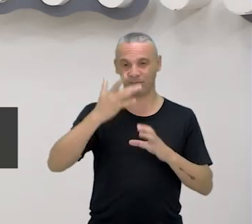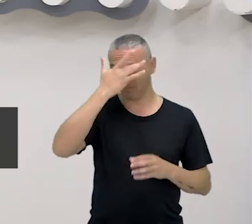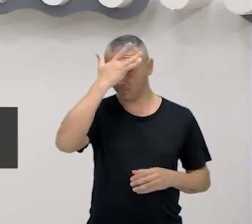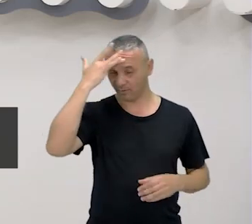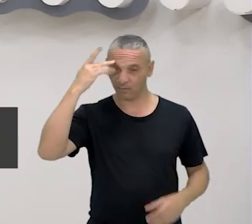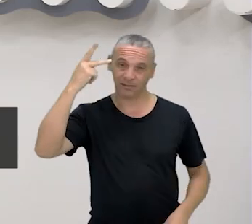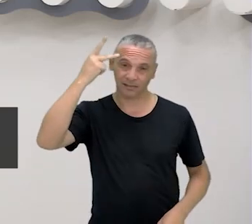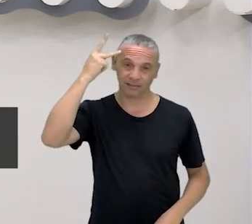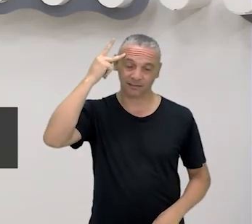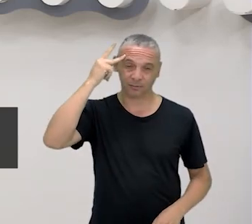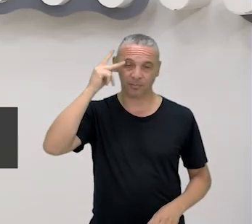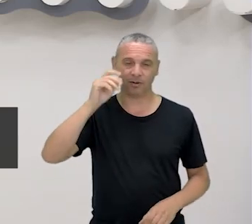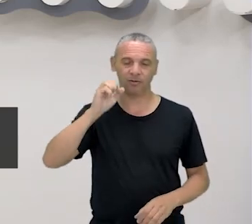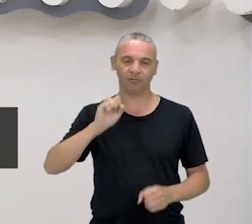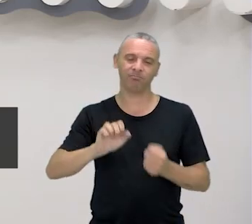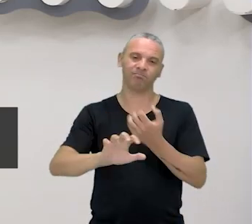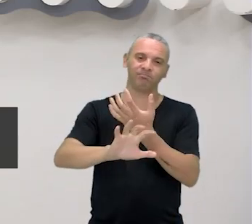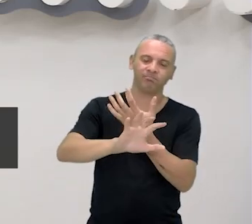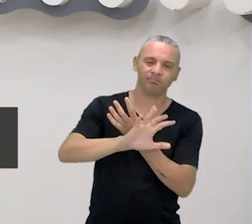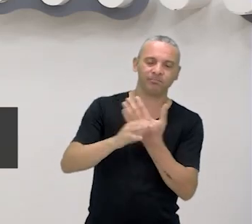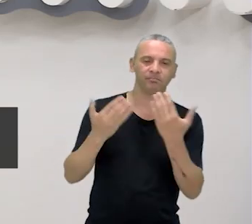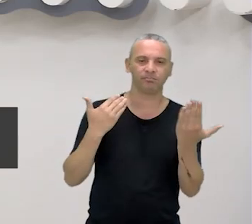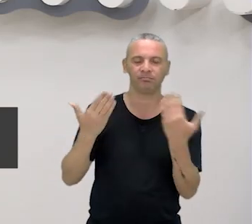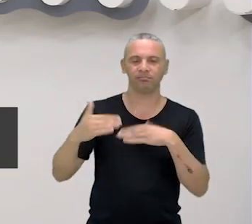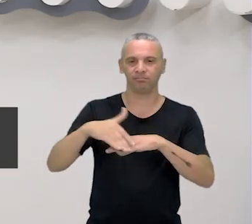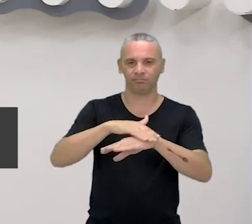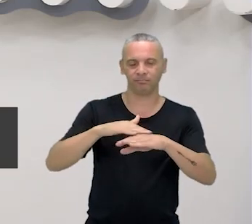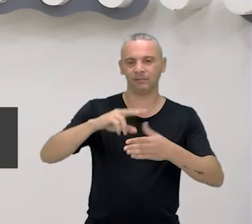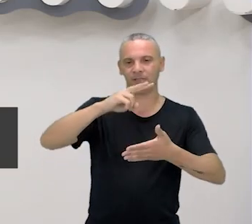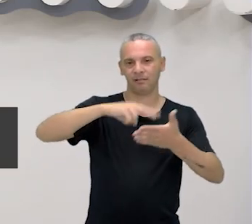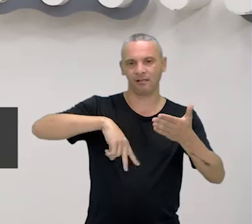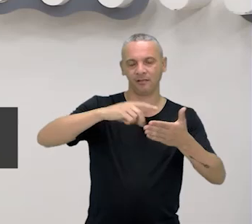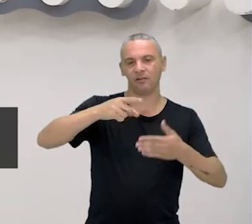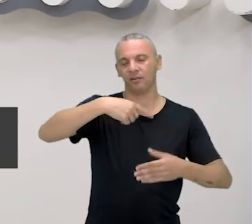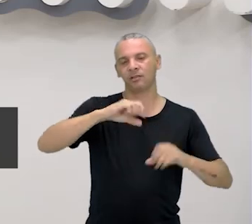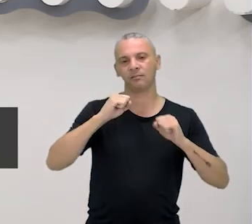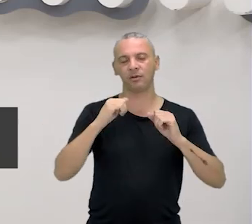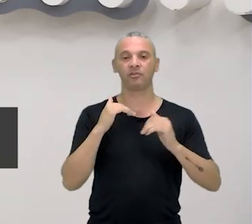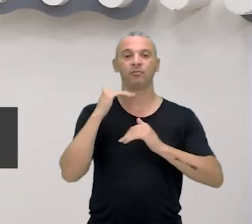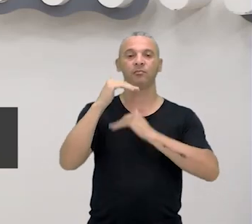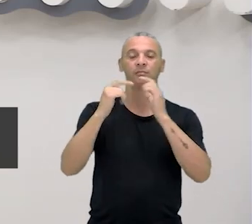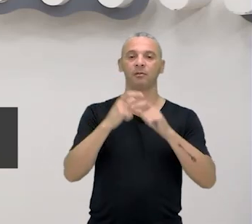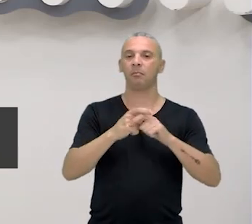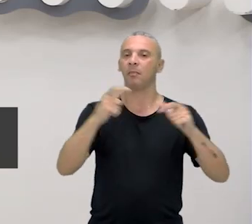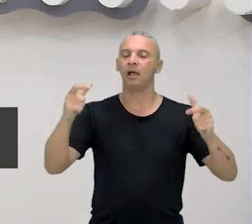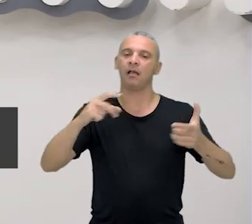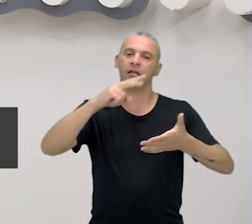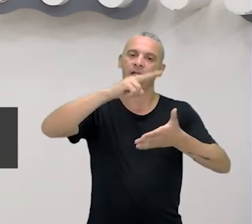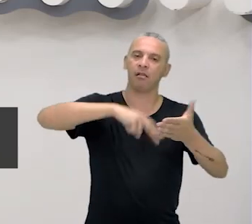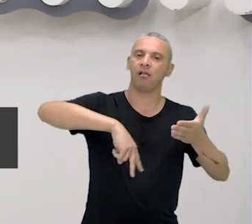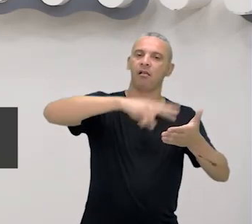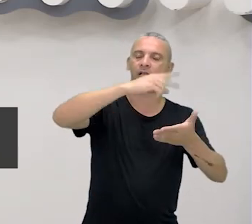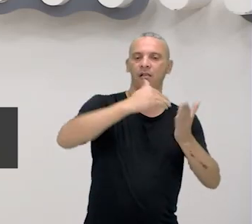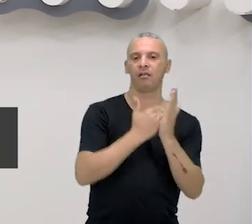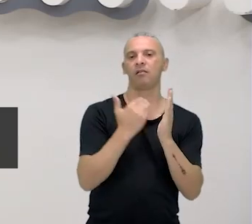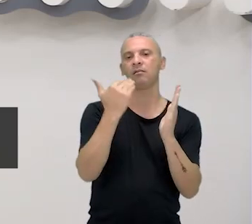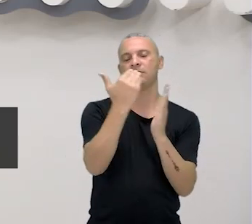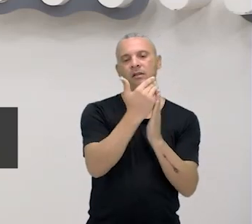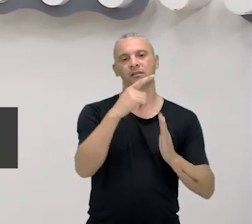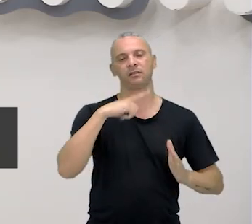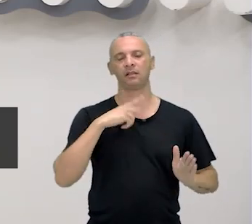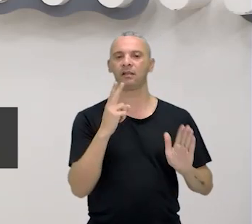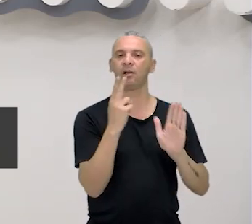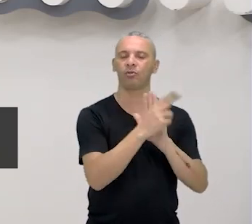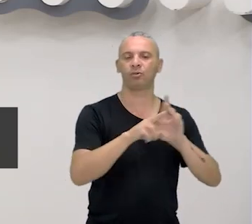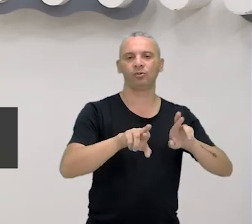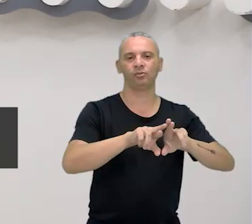Paulista participando e contribuindo com as leituras. Que a gente possa cada vez mais se apropriar dos livros, dos leitores, dos